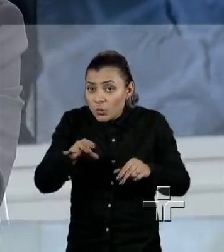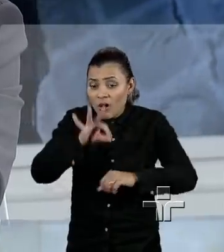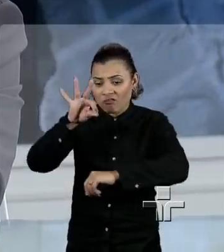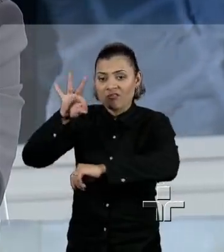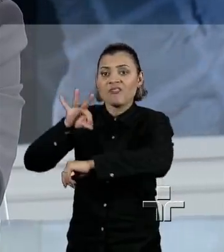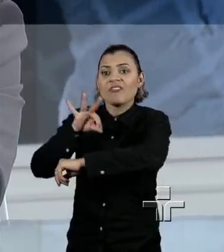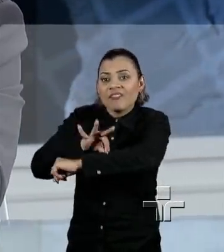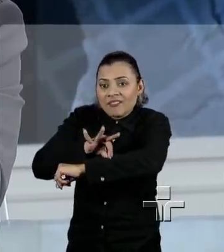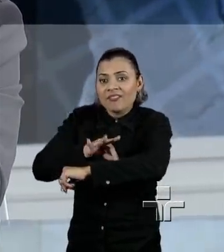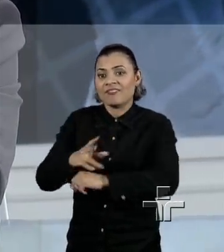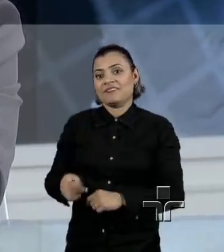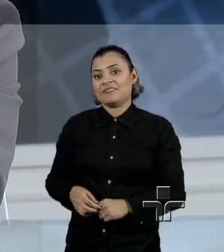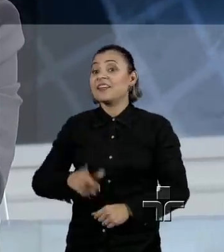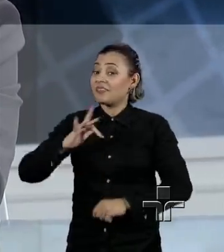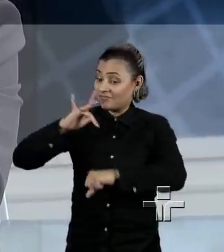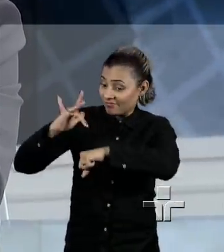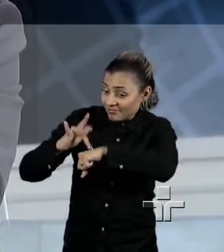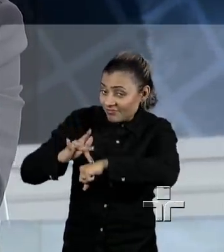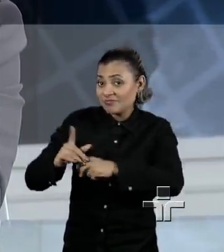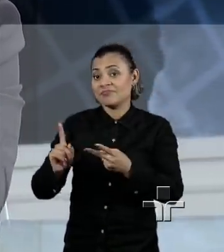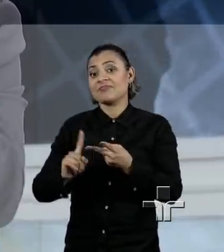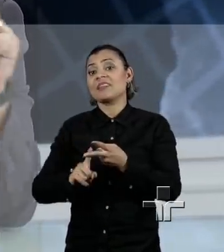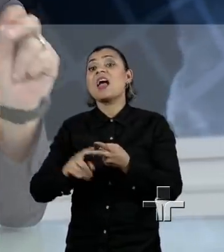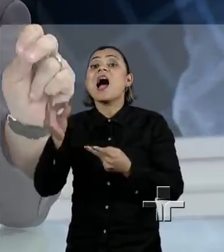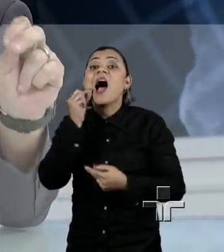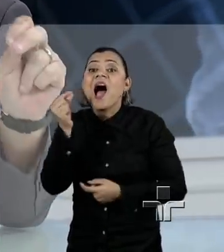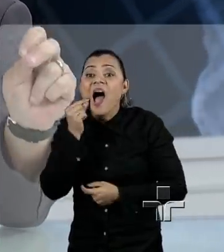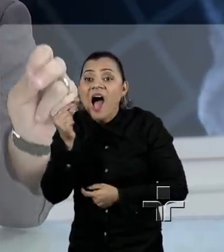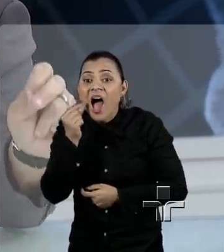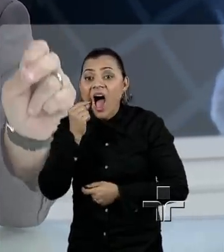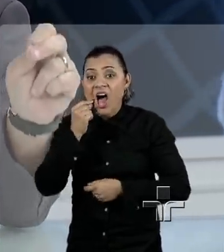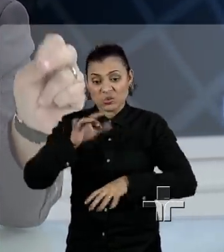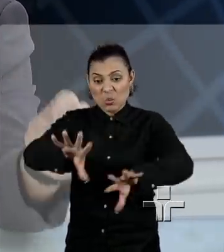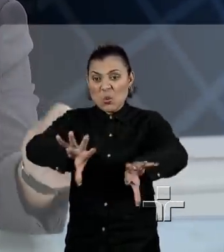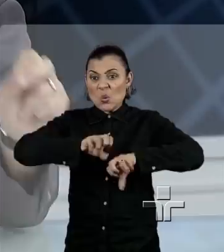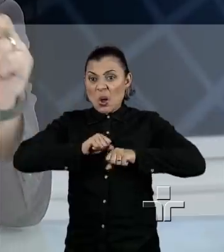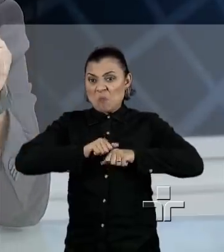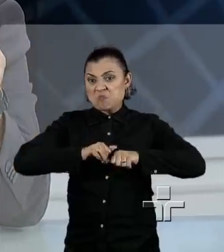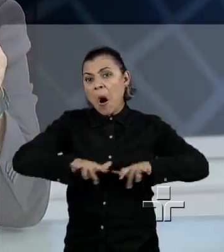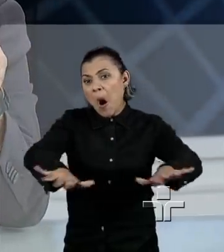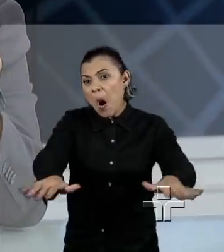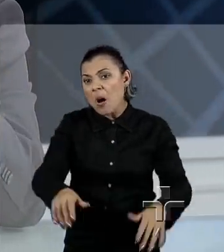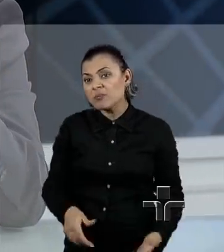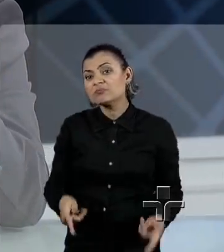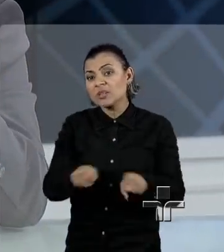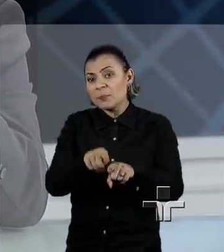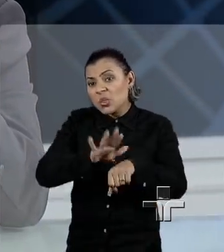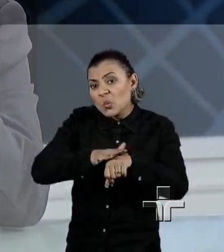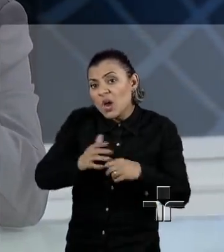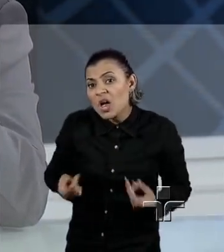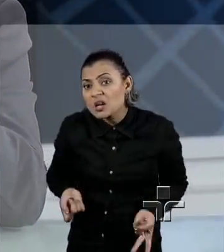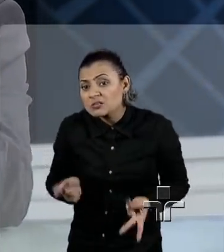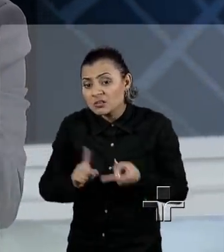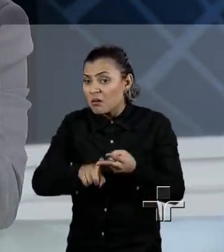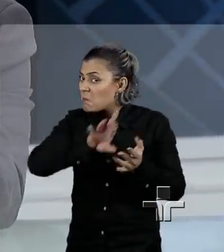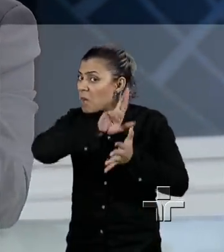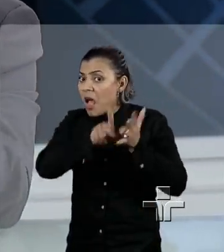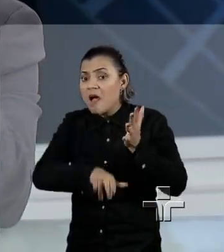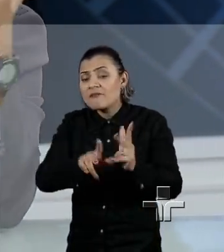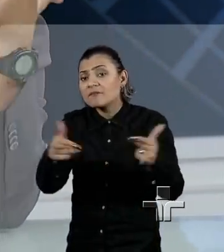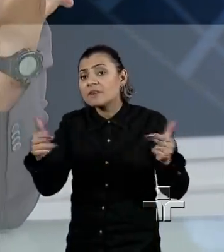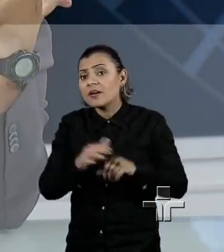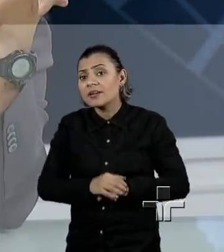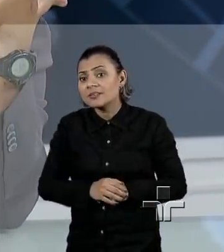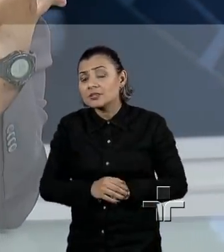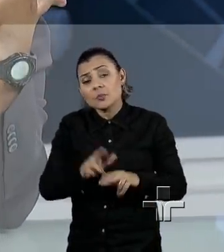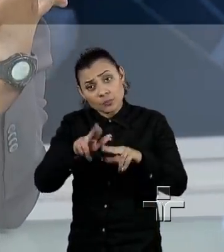dengue. É exatamente ali que é o rato que vai transmitir, vai ser reservatório de leptospirose. Tem uma série de outras... É como se a gente tivesse